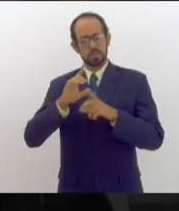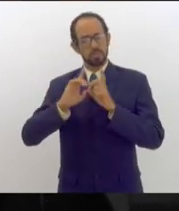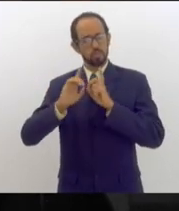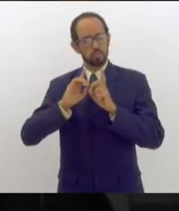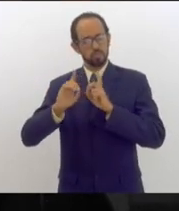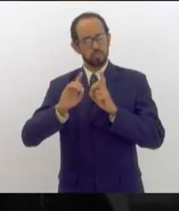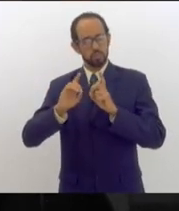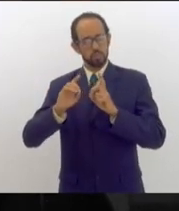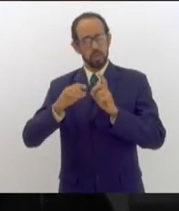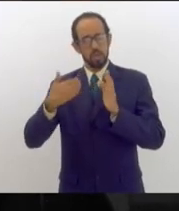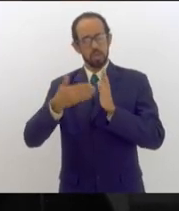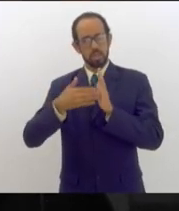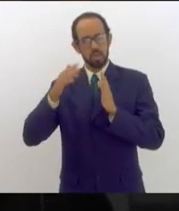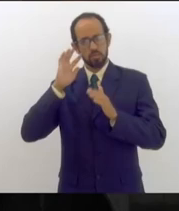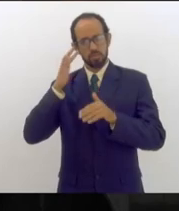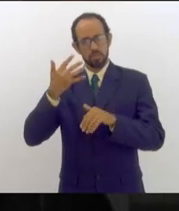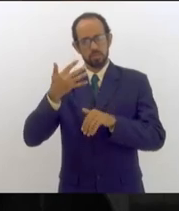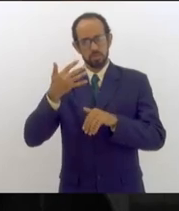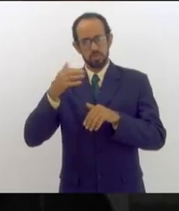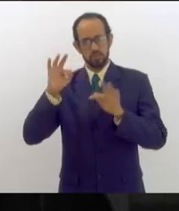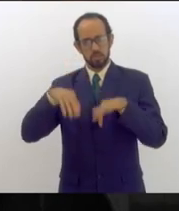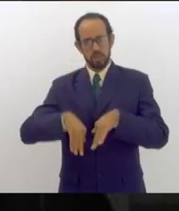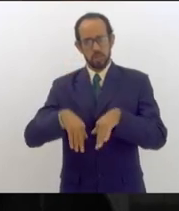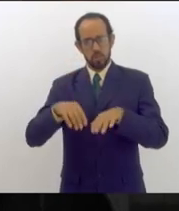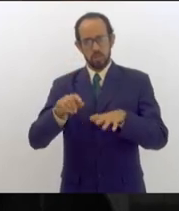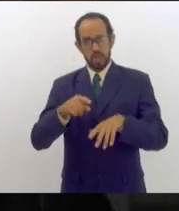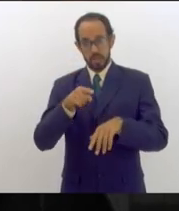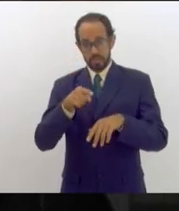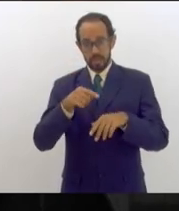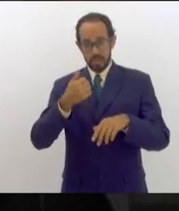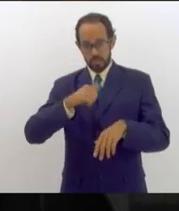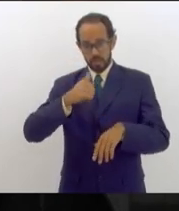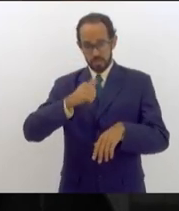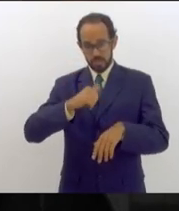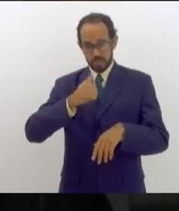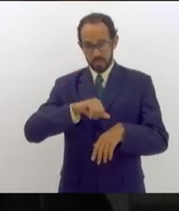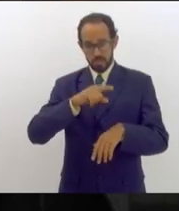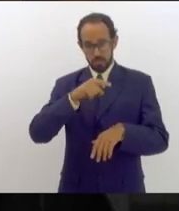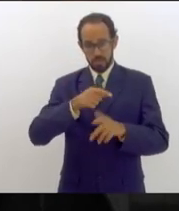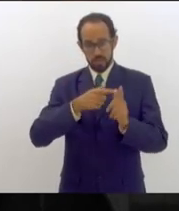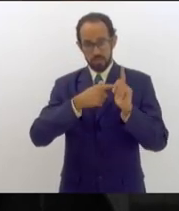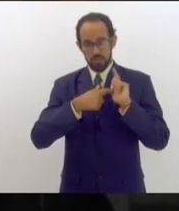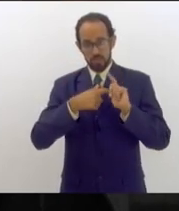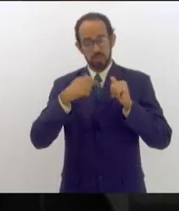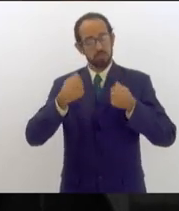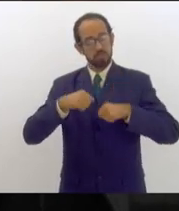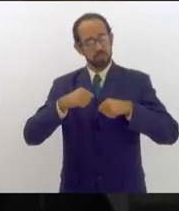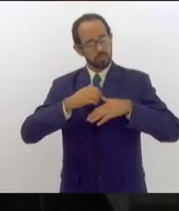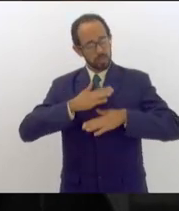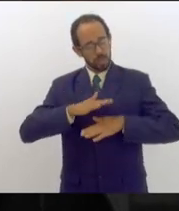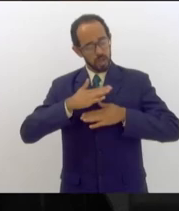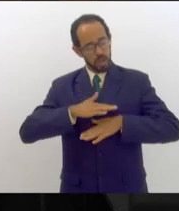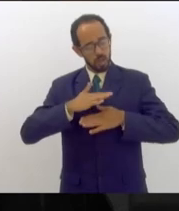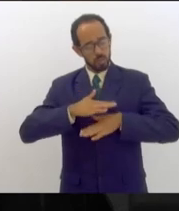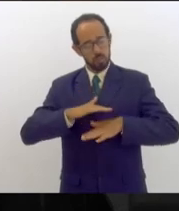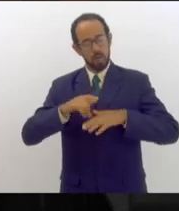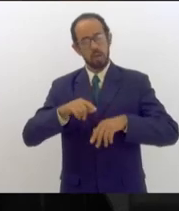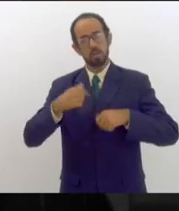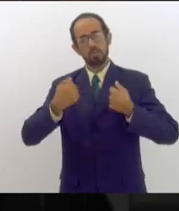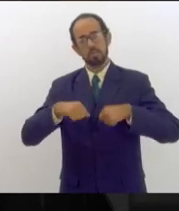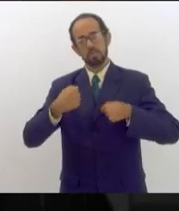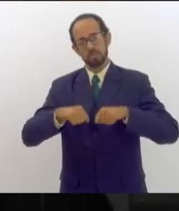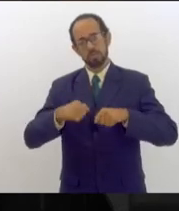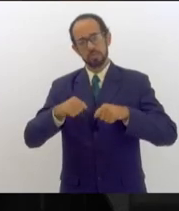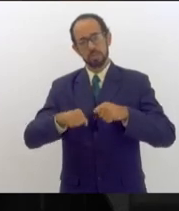uma decisão e essa análise dessa dívida ela tem que ser feita com calma ela tem que ser feita de uma forma